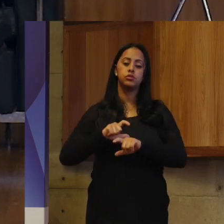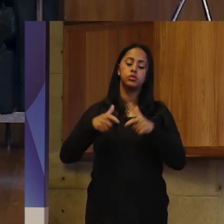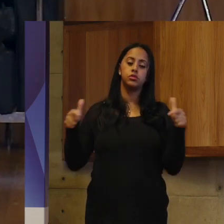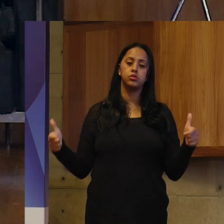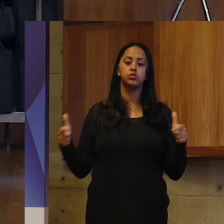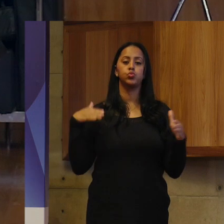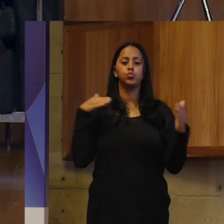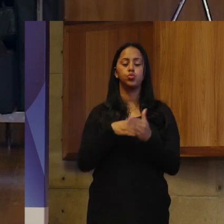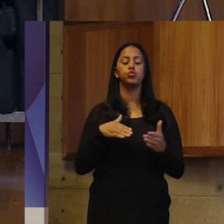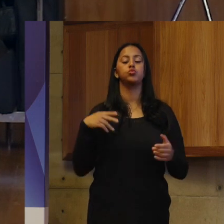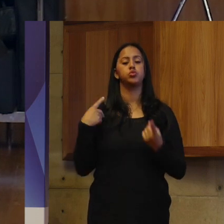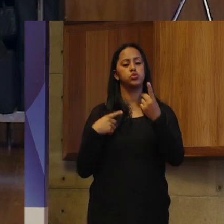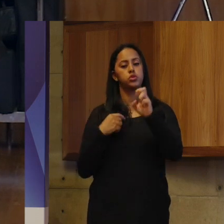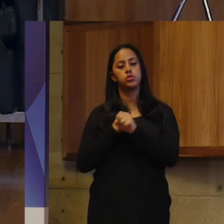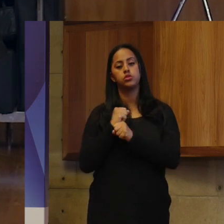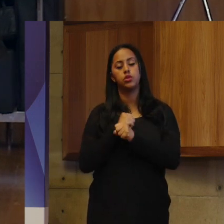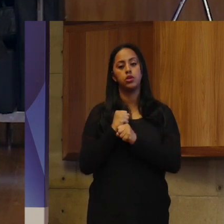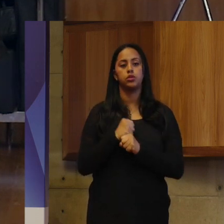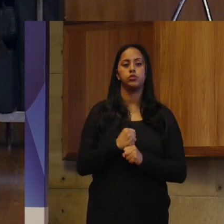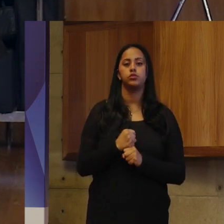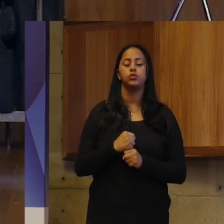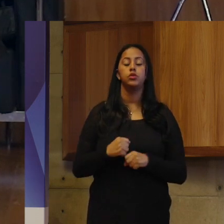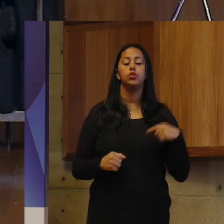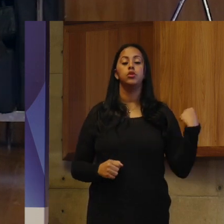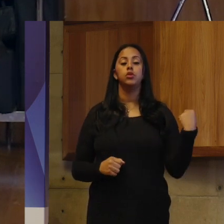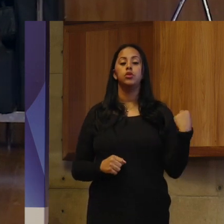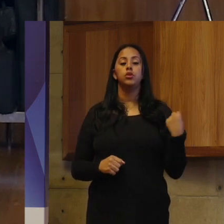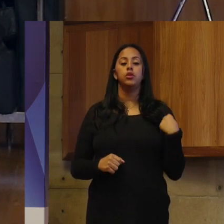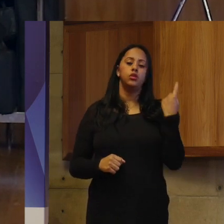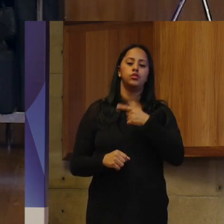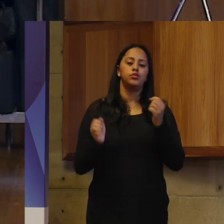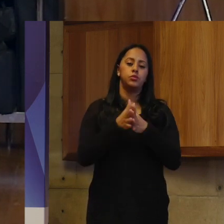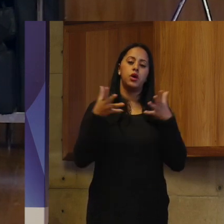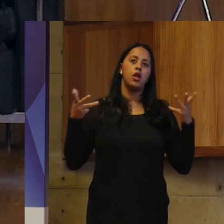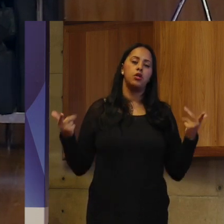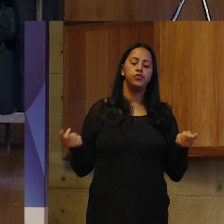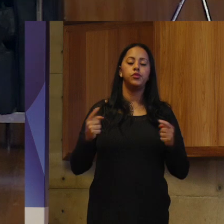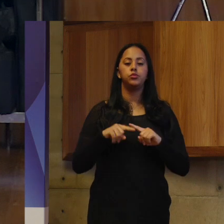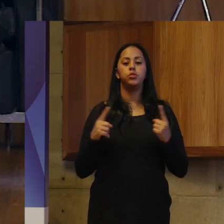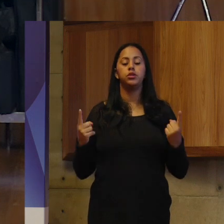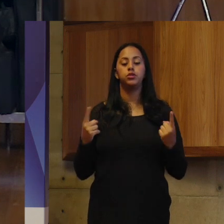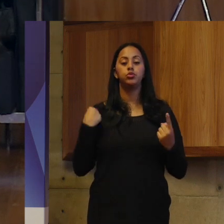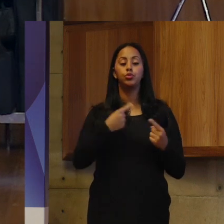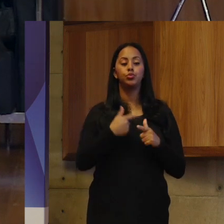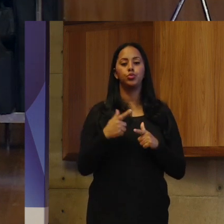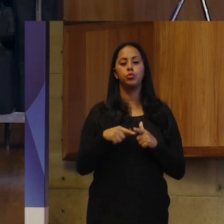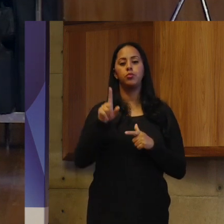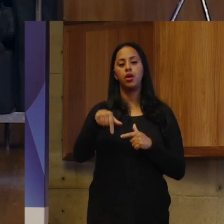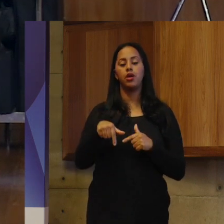cresceram nos últimos 15 anos. Não são maravilhosos, mas também não são. O nosso problema é